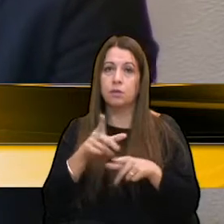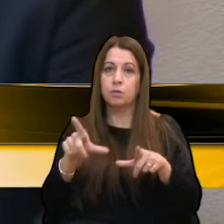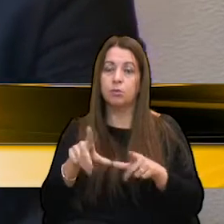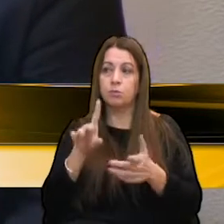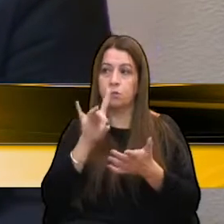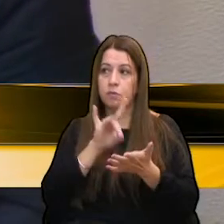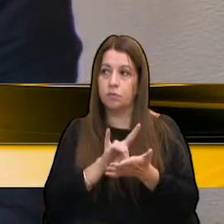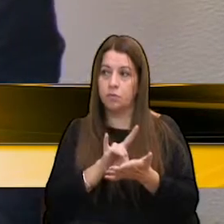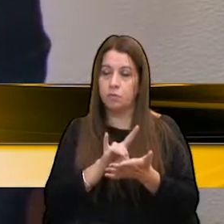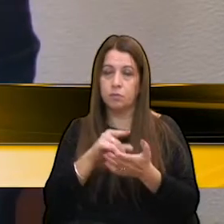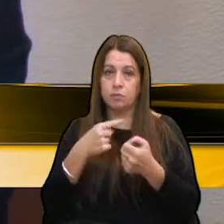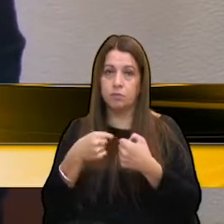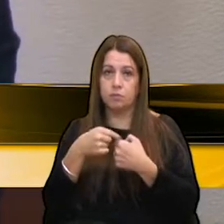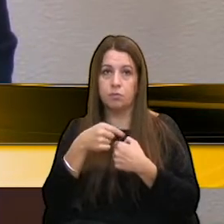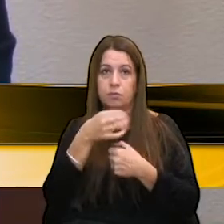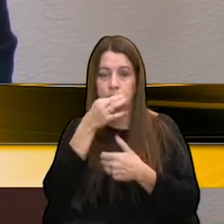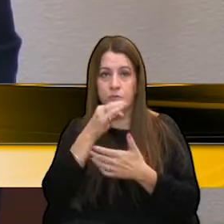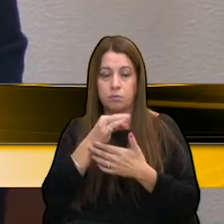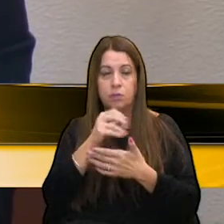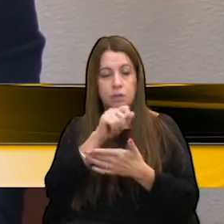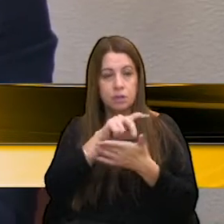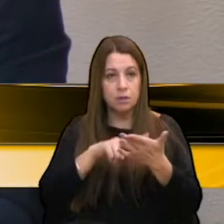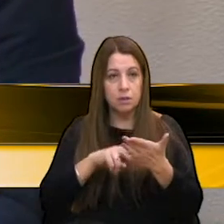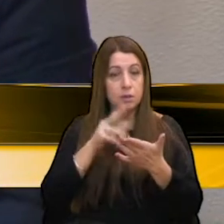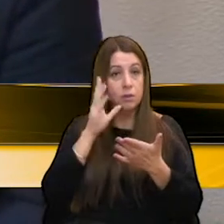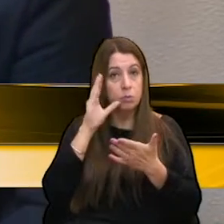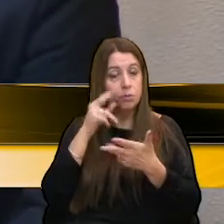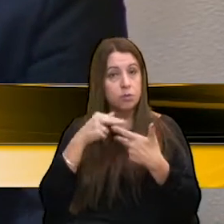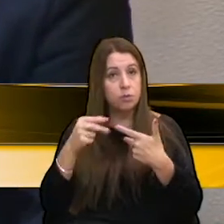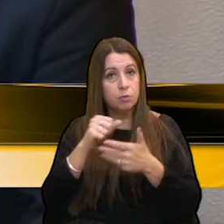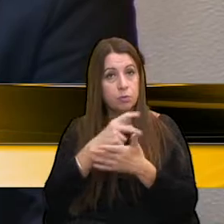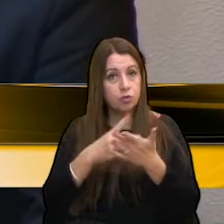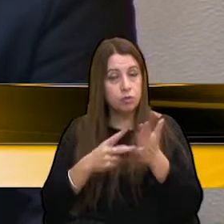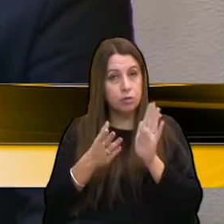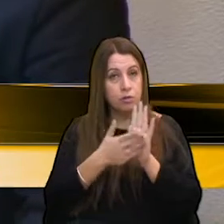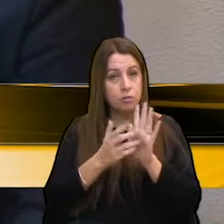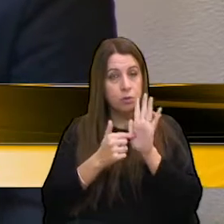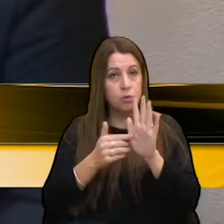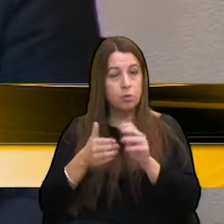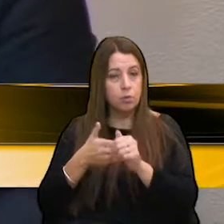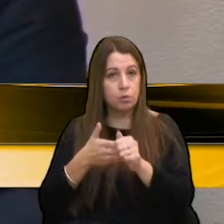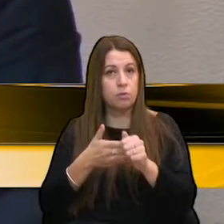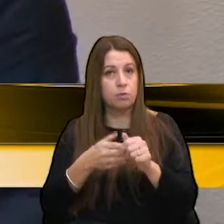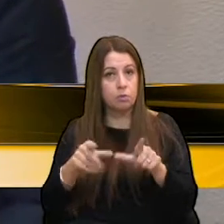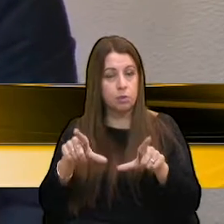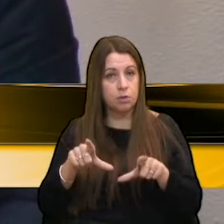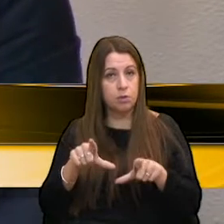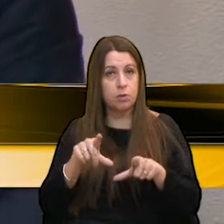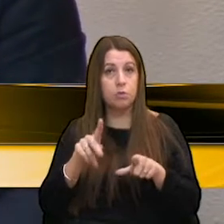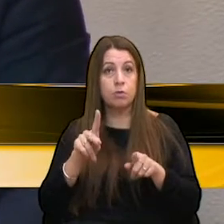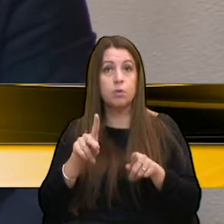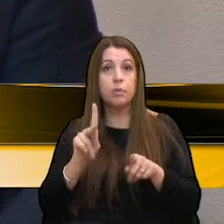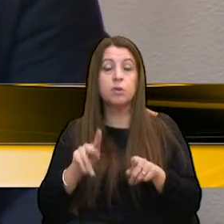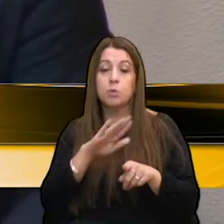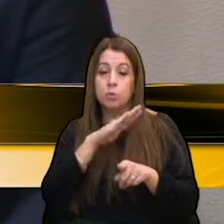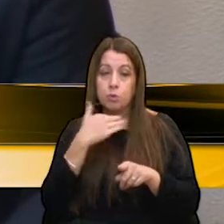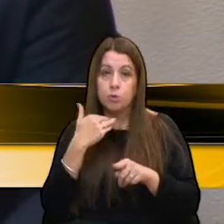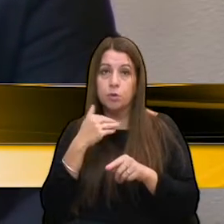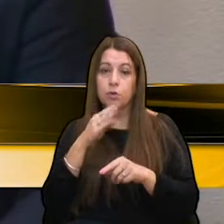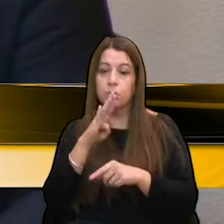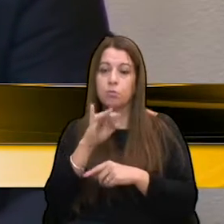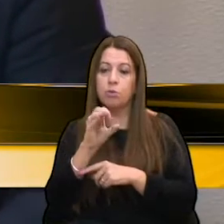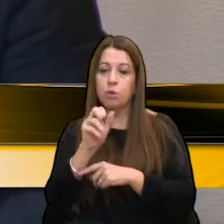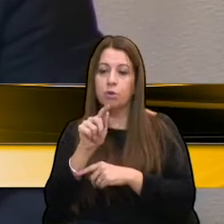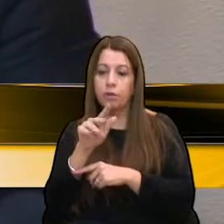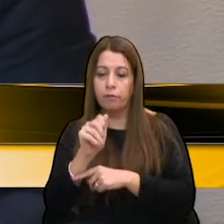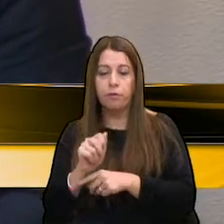viário oficial do município. Analisado, observou-se que o projeto em pauta vem acompanhado com a certidão de óbito, a biografia